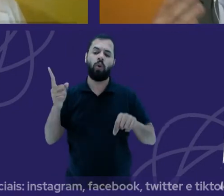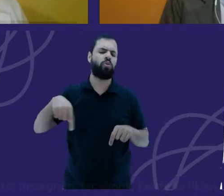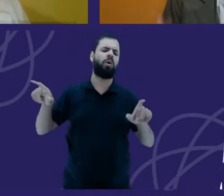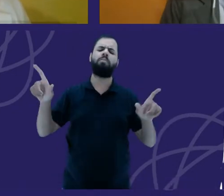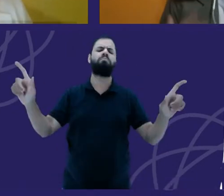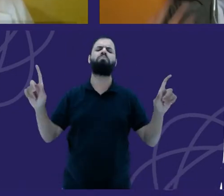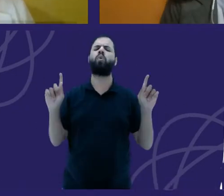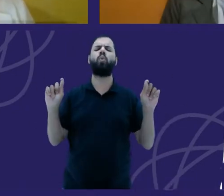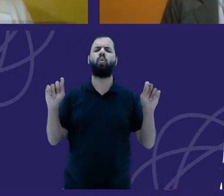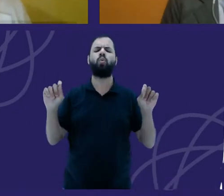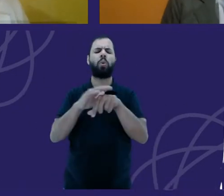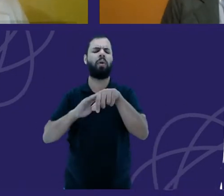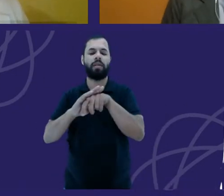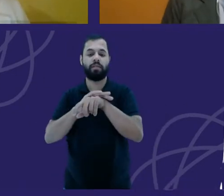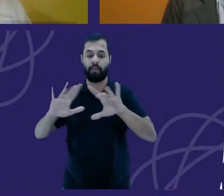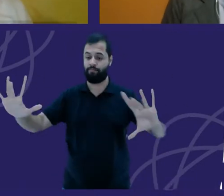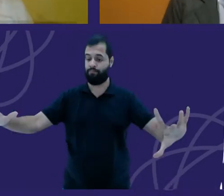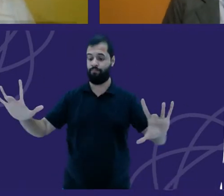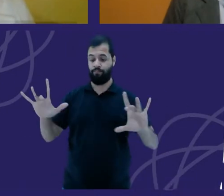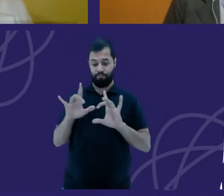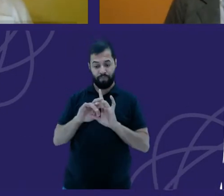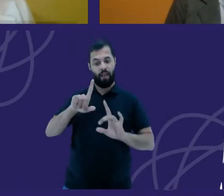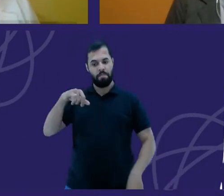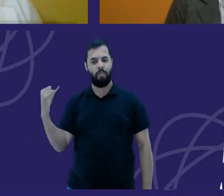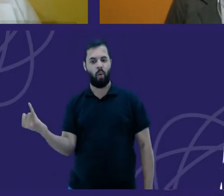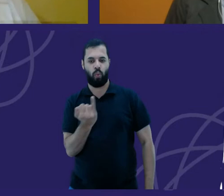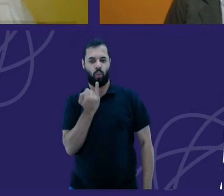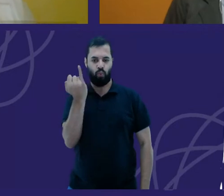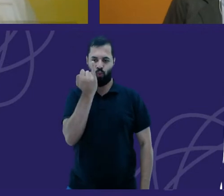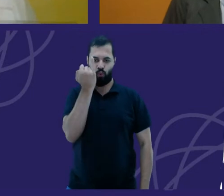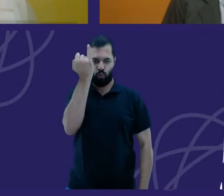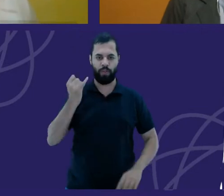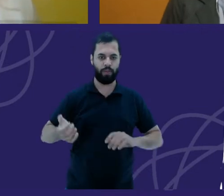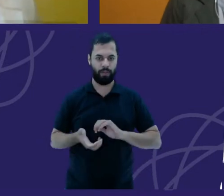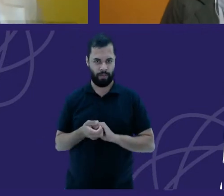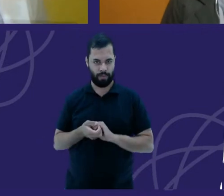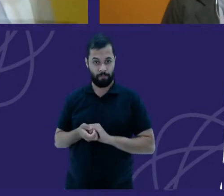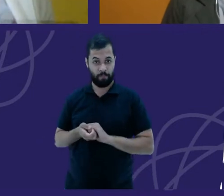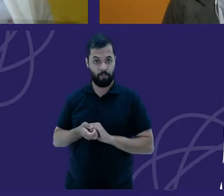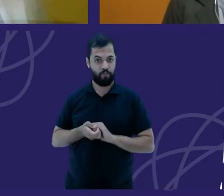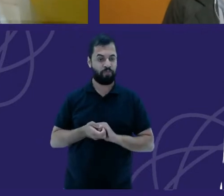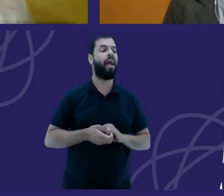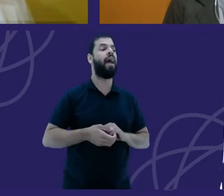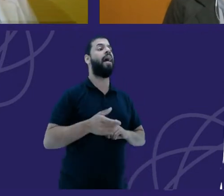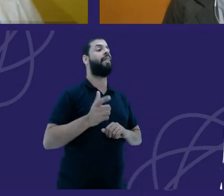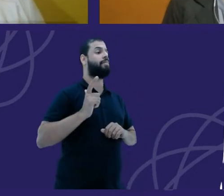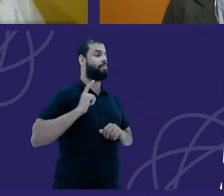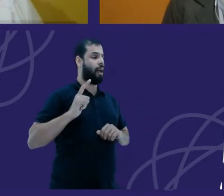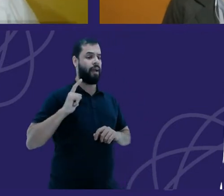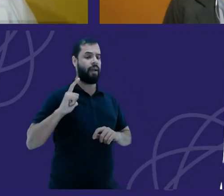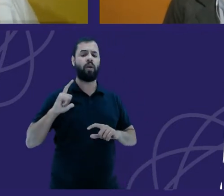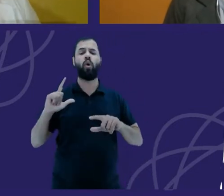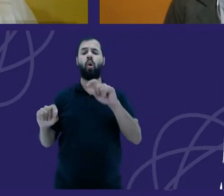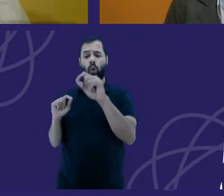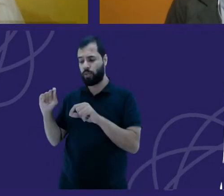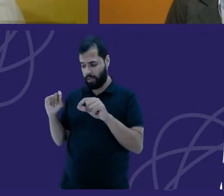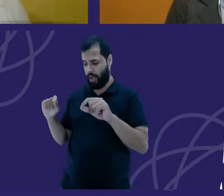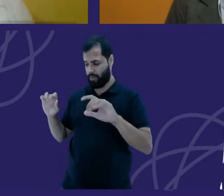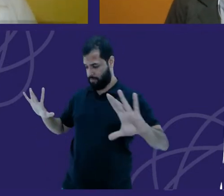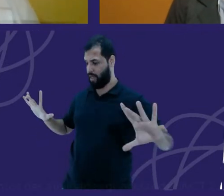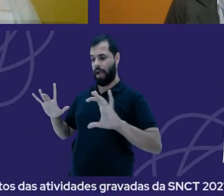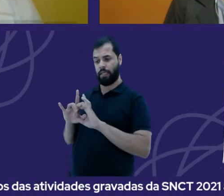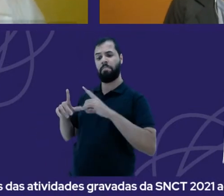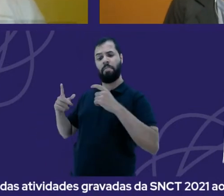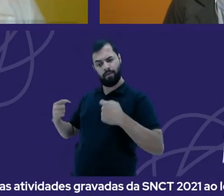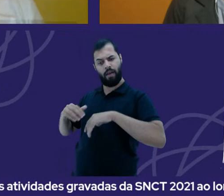e isso é algo muito valioso. Além dessa integração, né, Carol, a gente tem que dizer que essas